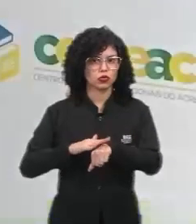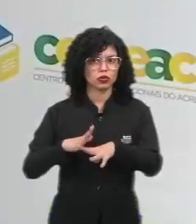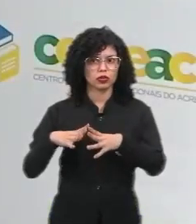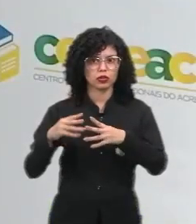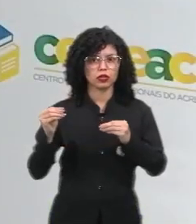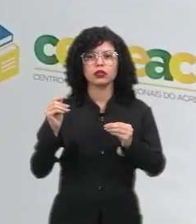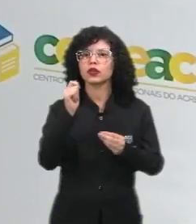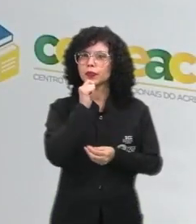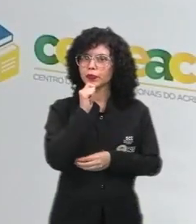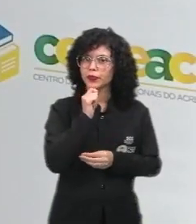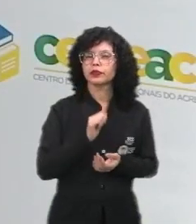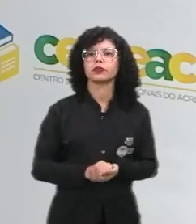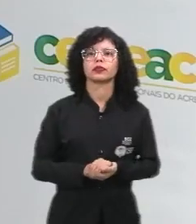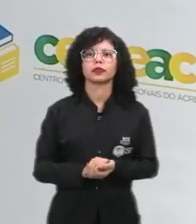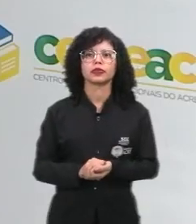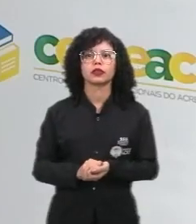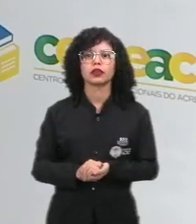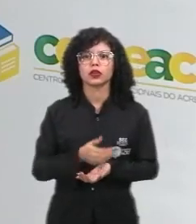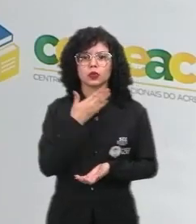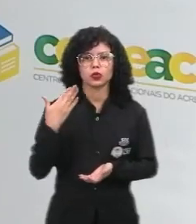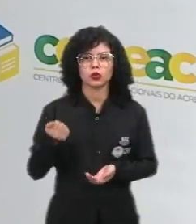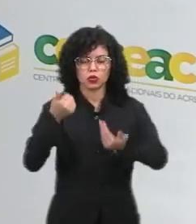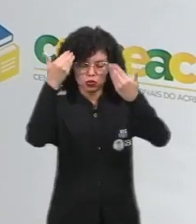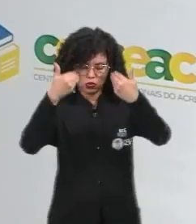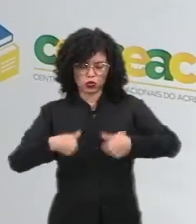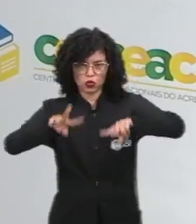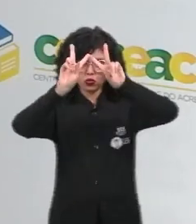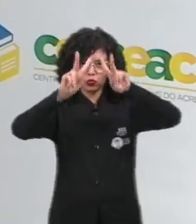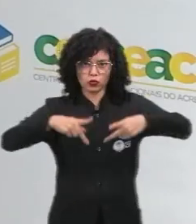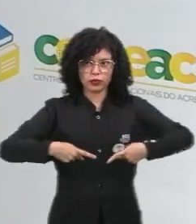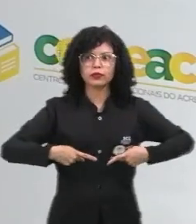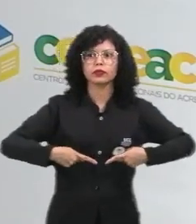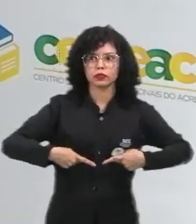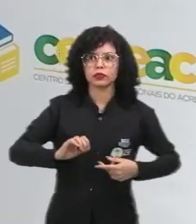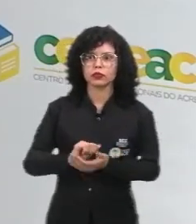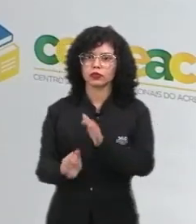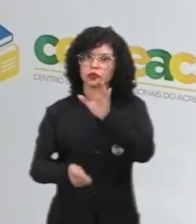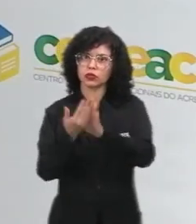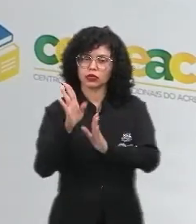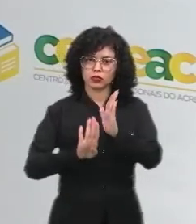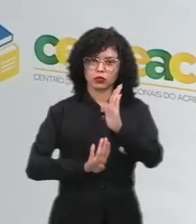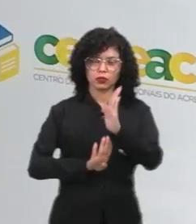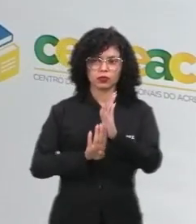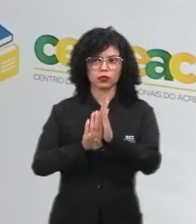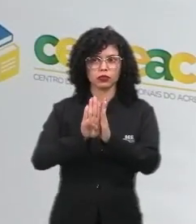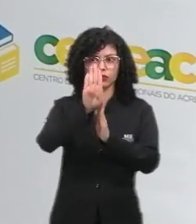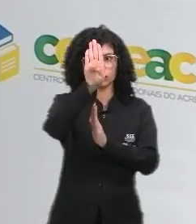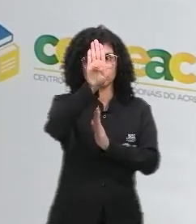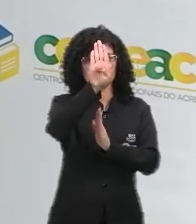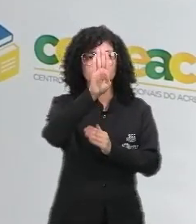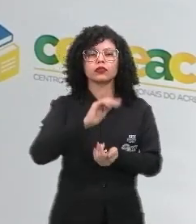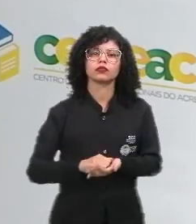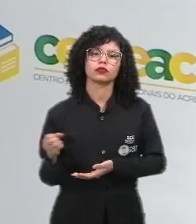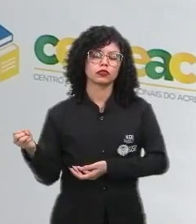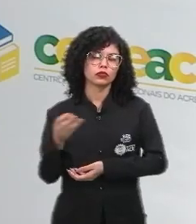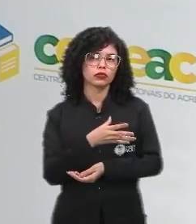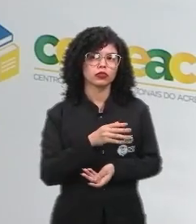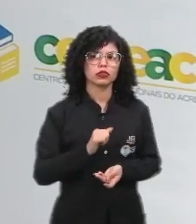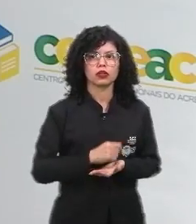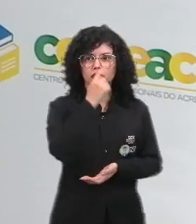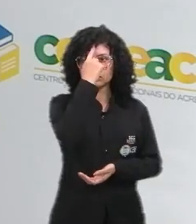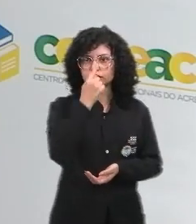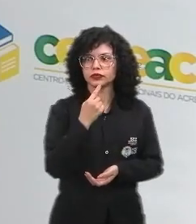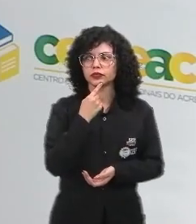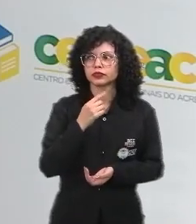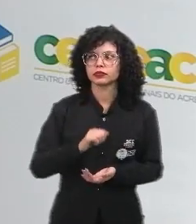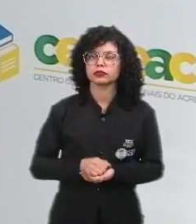de compreensão do genoma humano. Né, nós temos aí a criação do foguete, como você pode ver nas imagens, né,